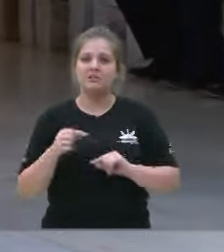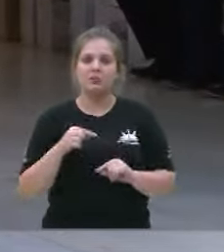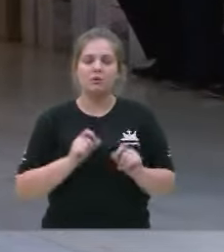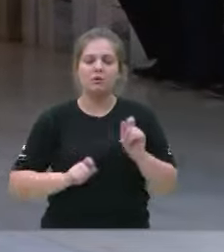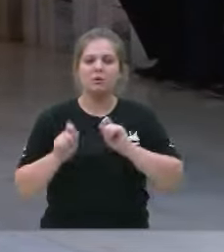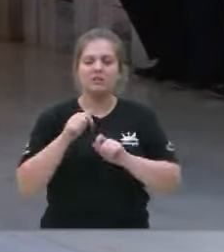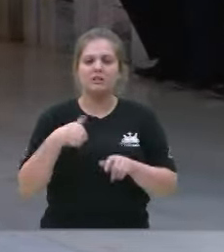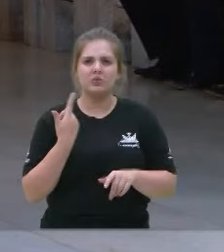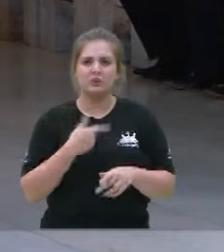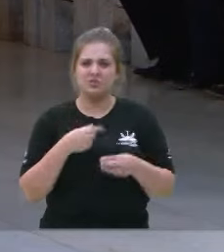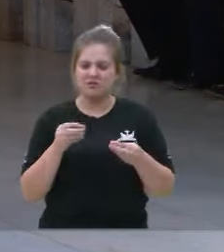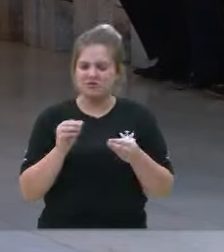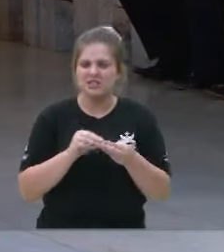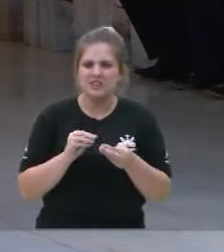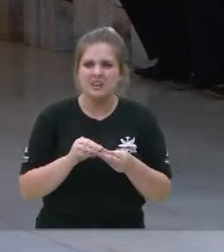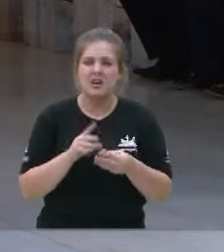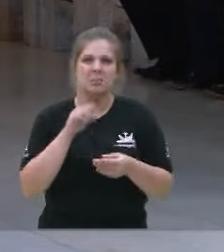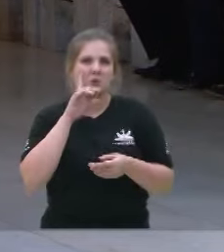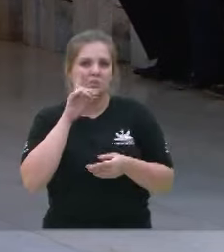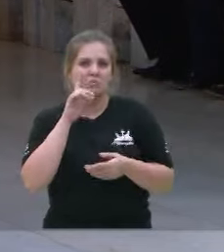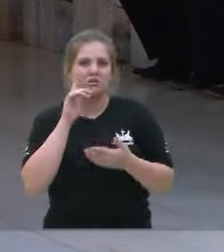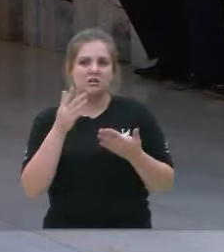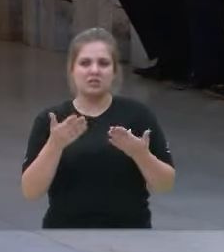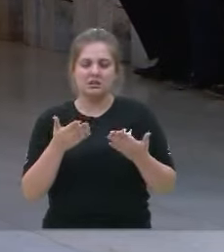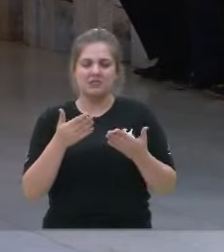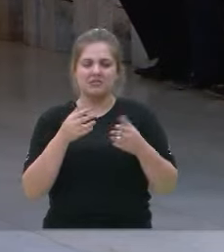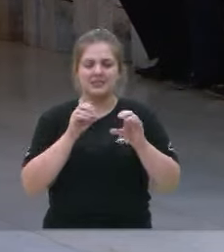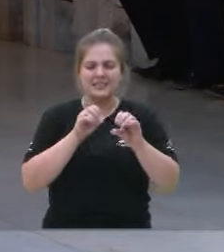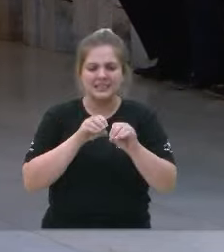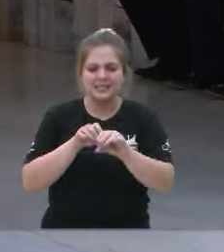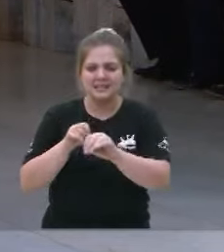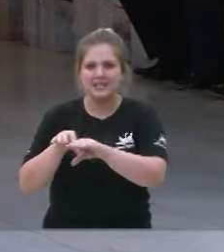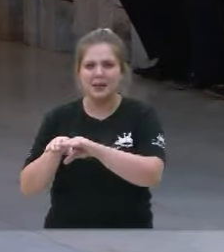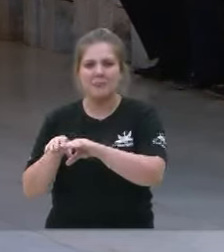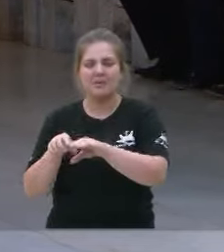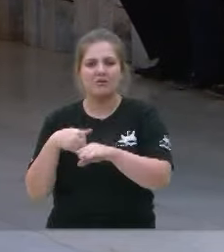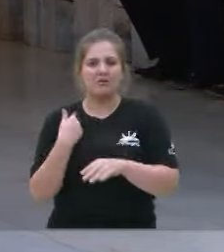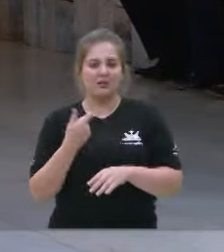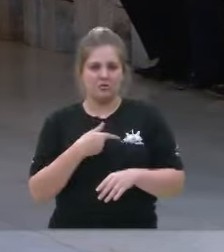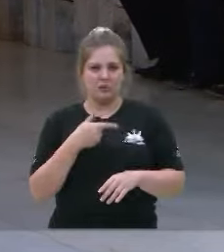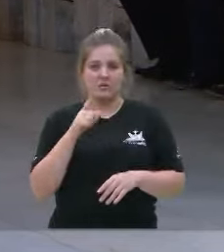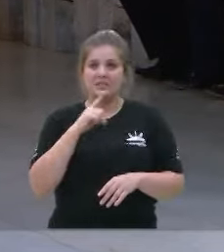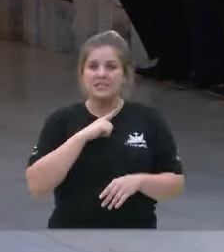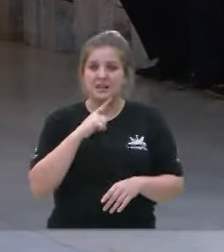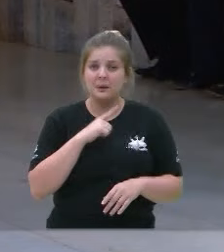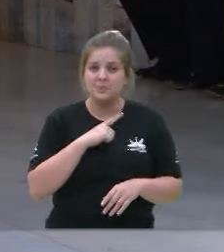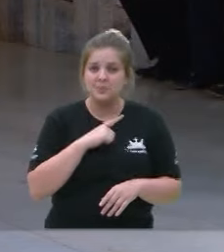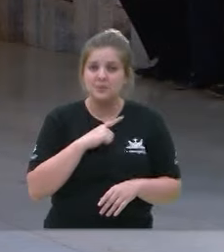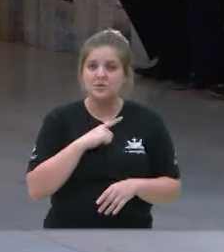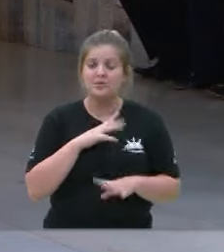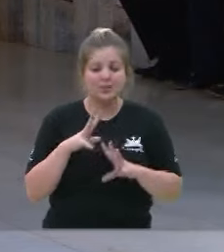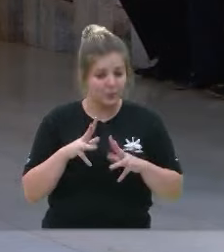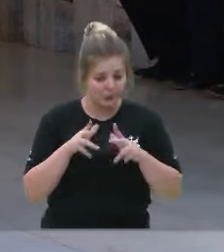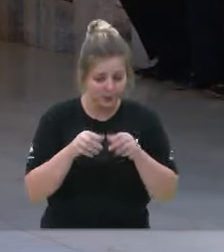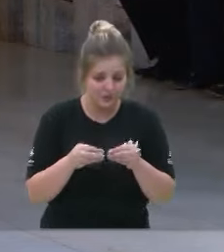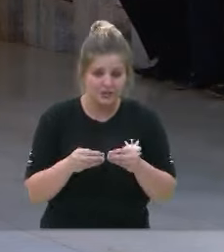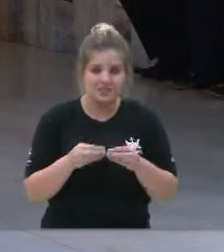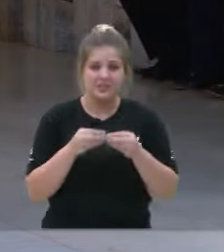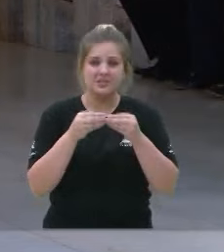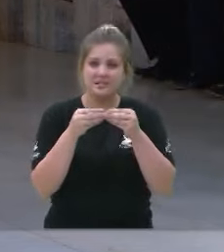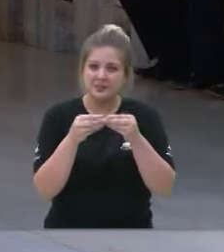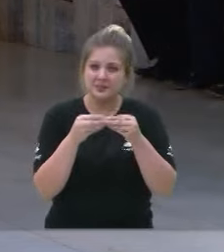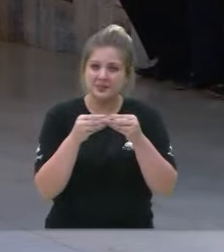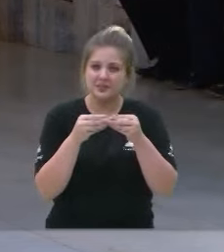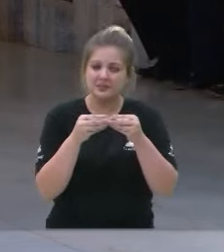atitudes referente aos ensinamentos que temos em todas as santas missas